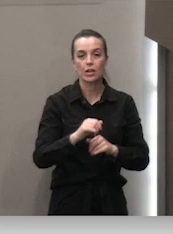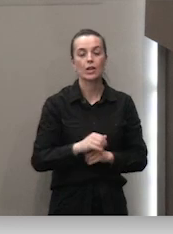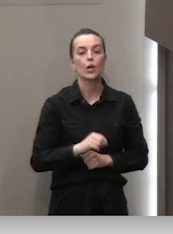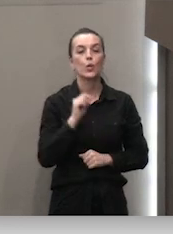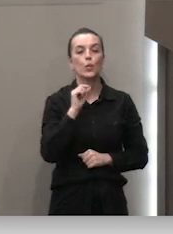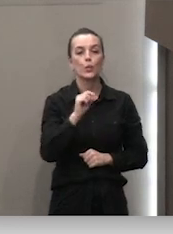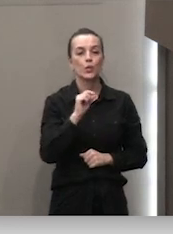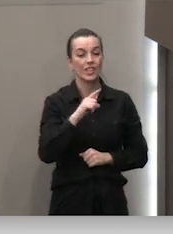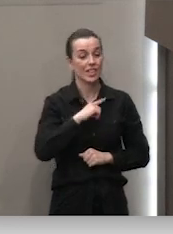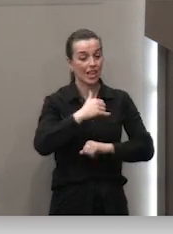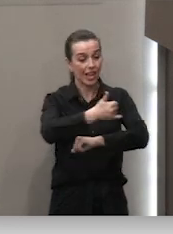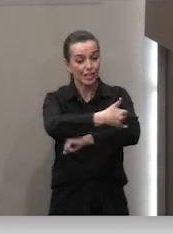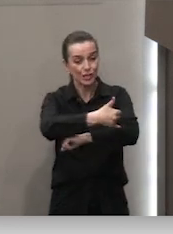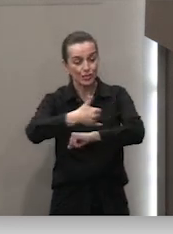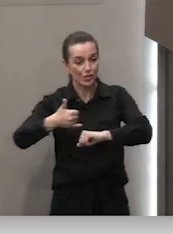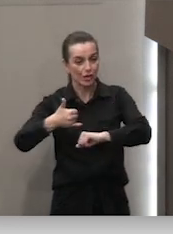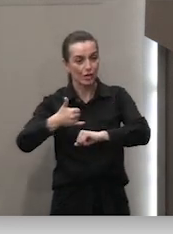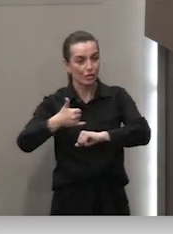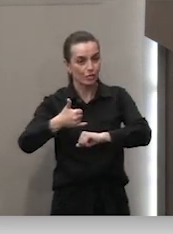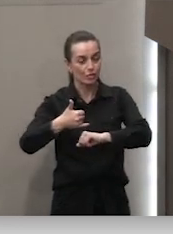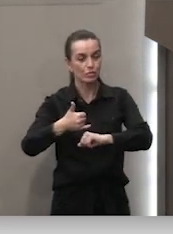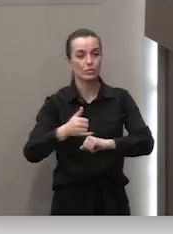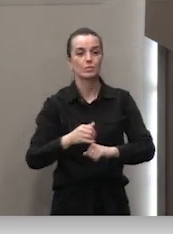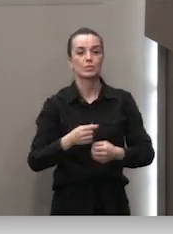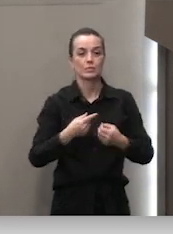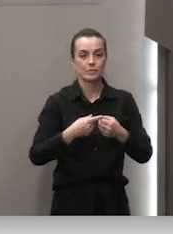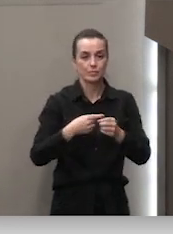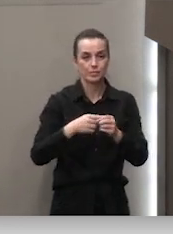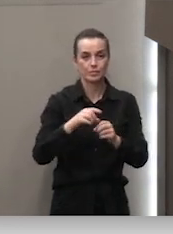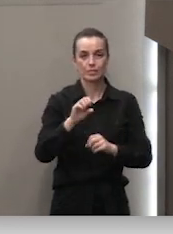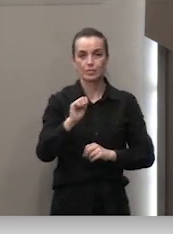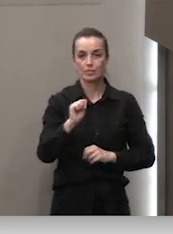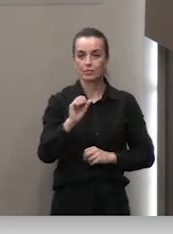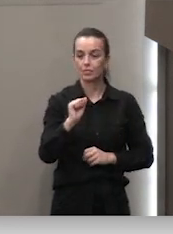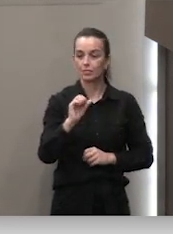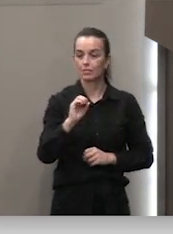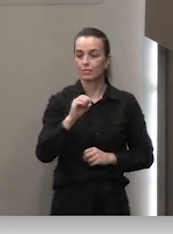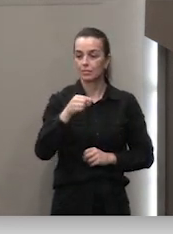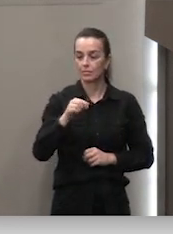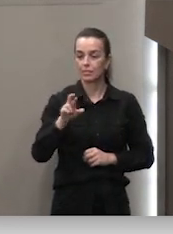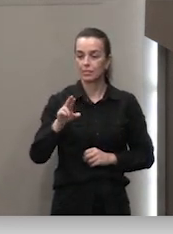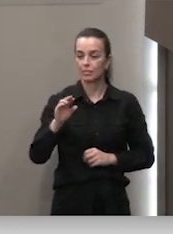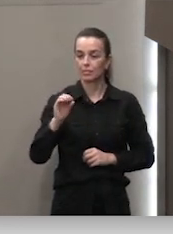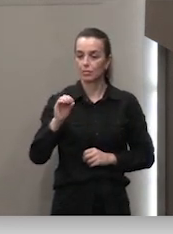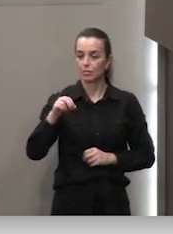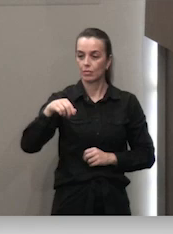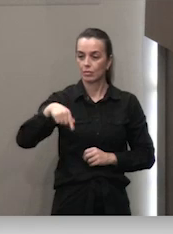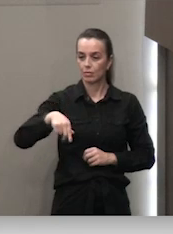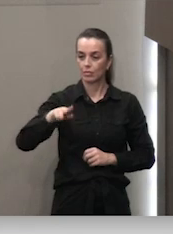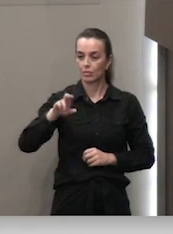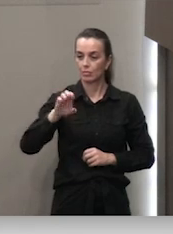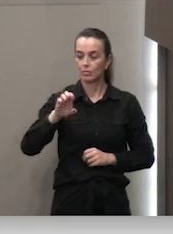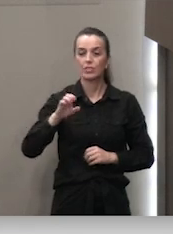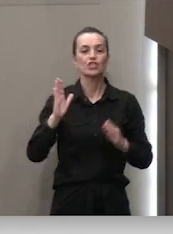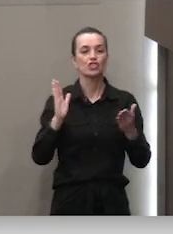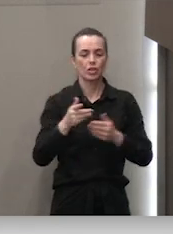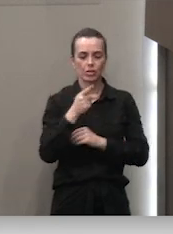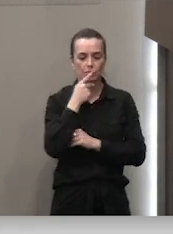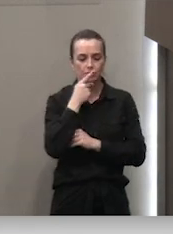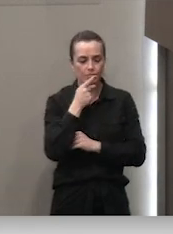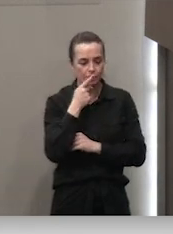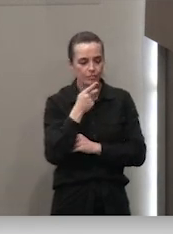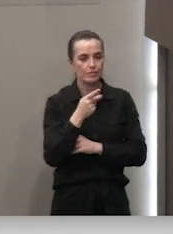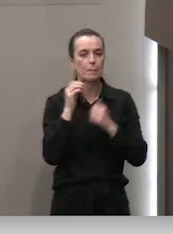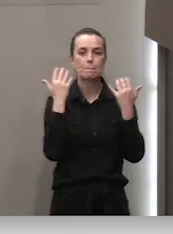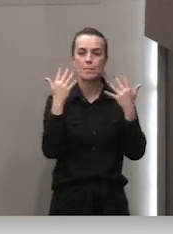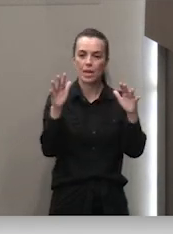o asfalto, né? Já está o dinheiro na mão para fazer o asfalto. Também já quero parabenizar o vereador Trindade pelo seu grande